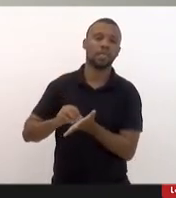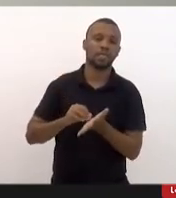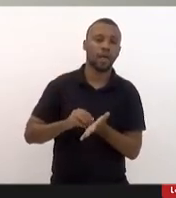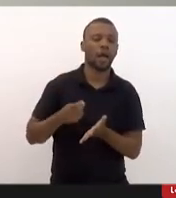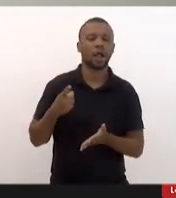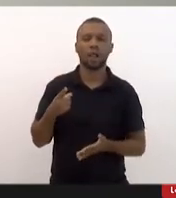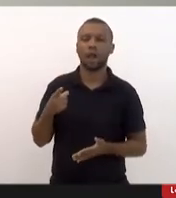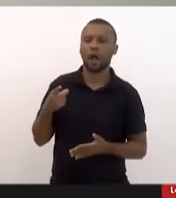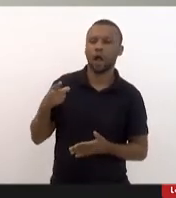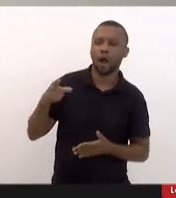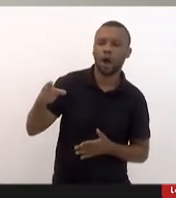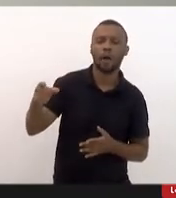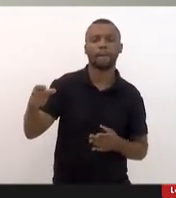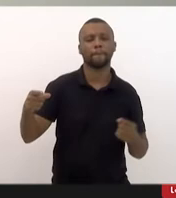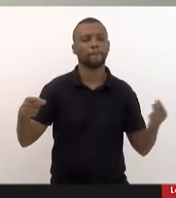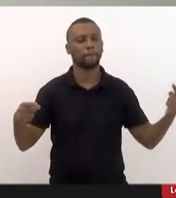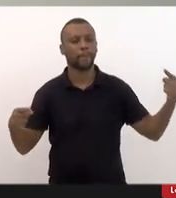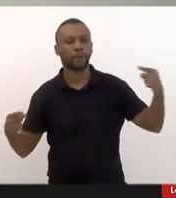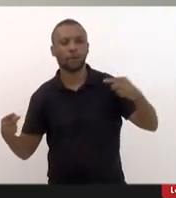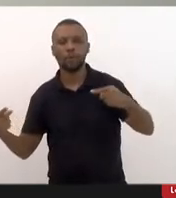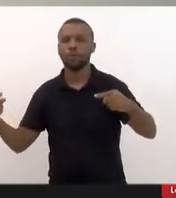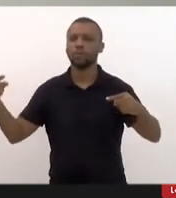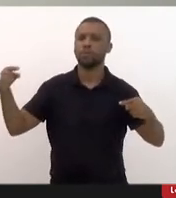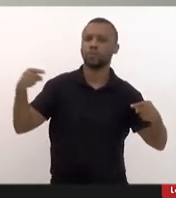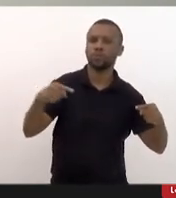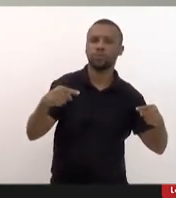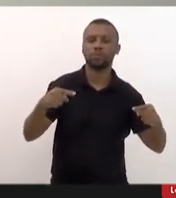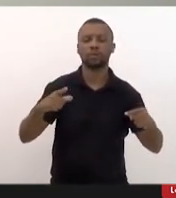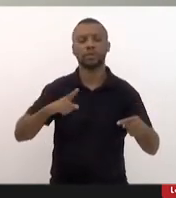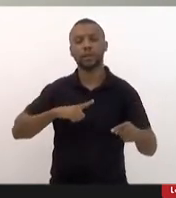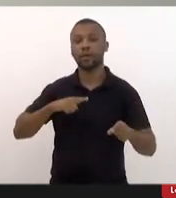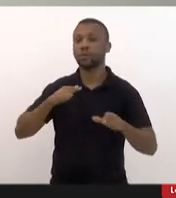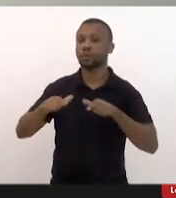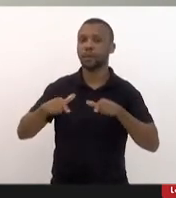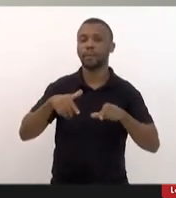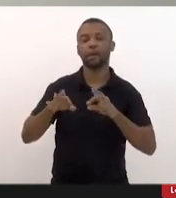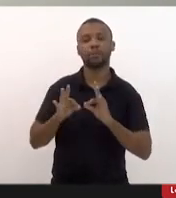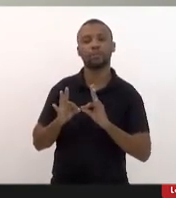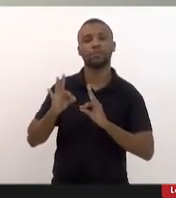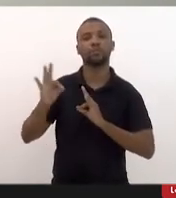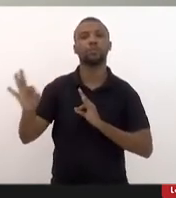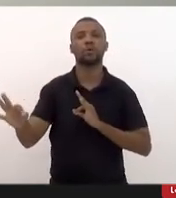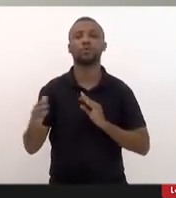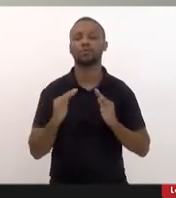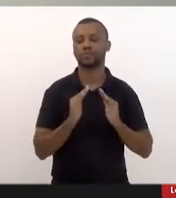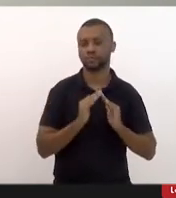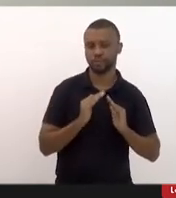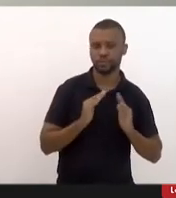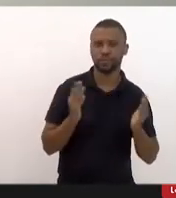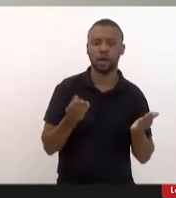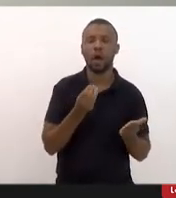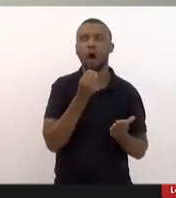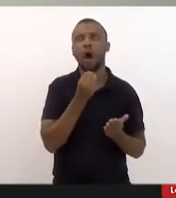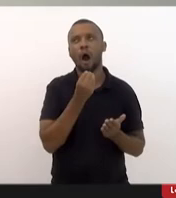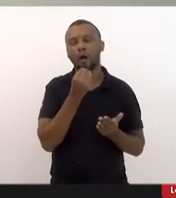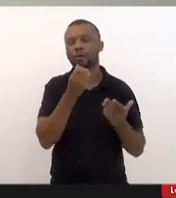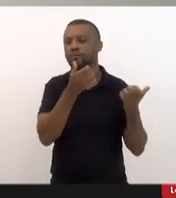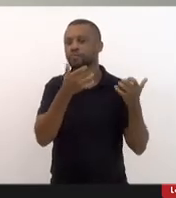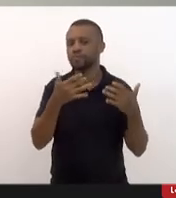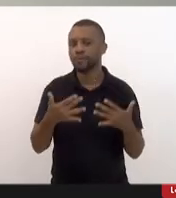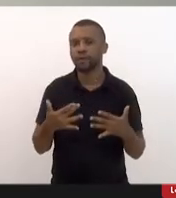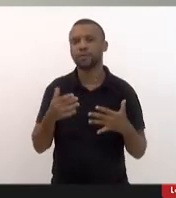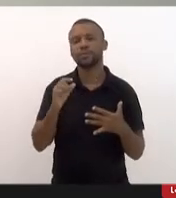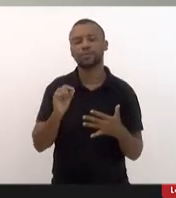deslocamentos, são problemas de mobilidade urbana que acabam acontecendo quando eu tenho um emprego muito distante da habitação. É óbvio que a gente está falando de municípios muito avançados,